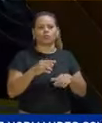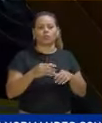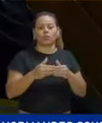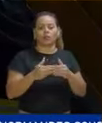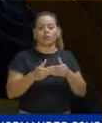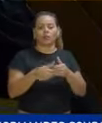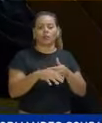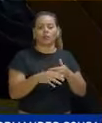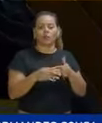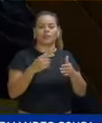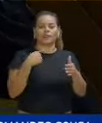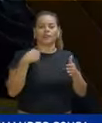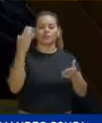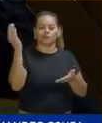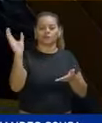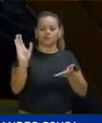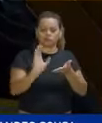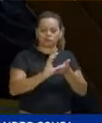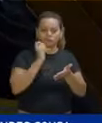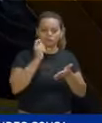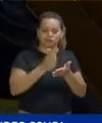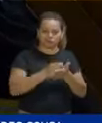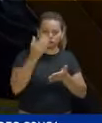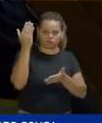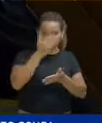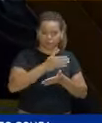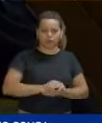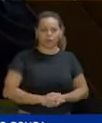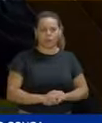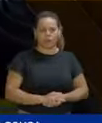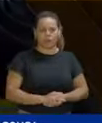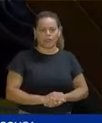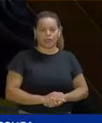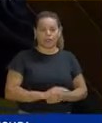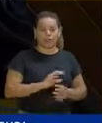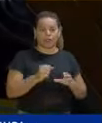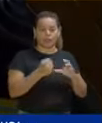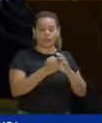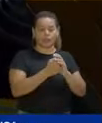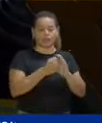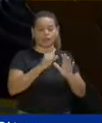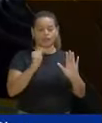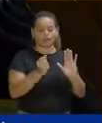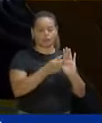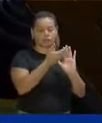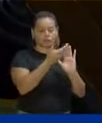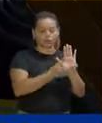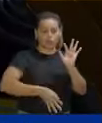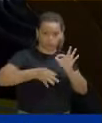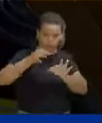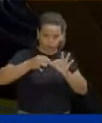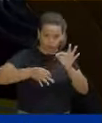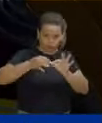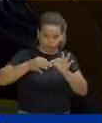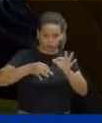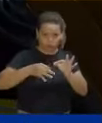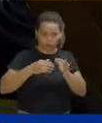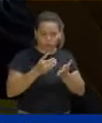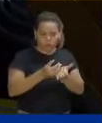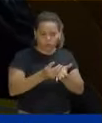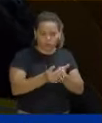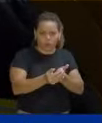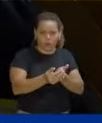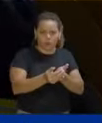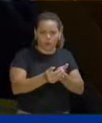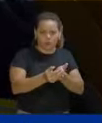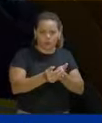O último fato foi sustentado pela autora, o que o TRE julgou embargo de declaração no cumprimento de sentença, que foi originado